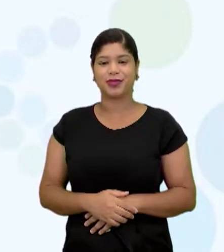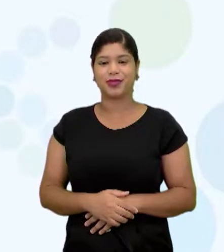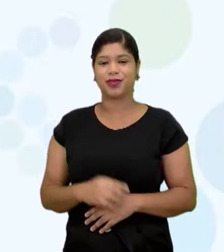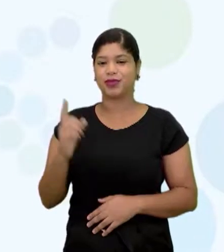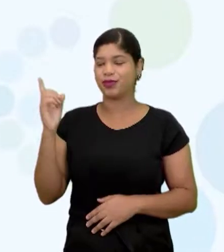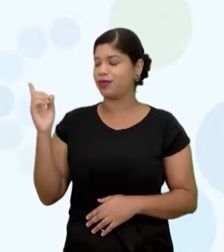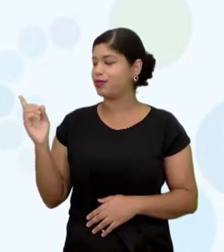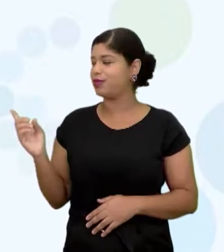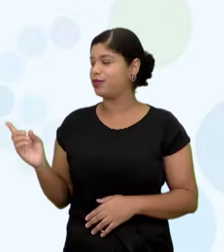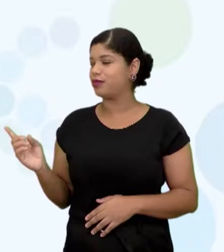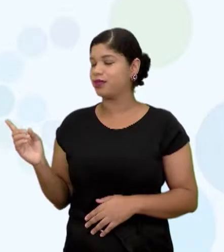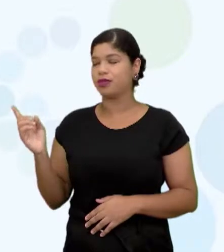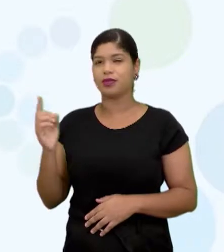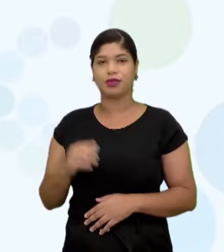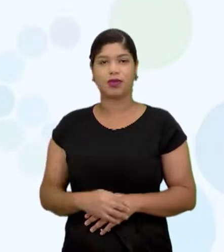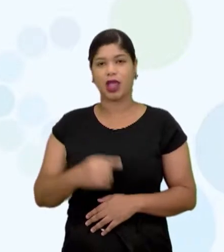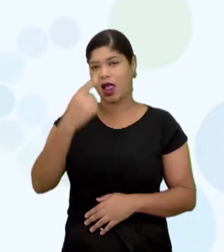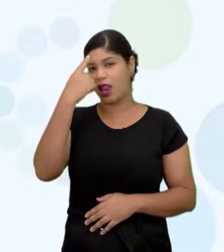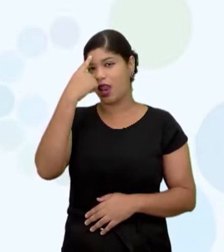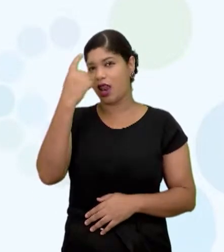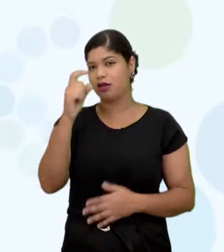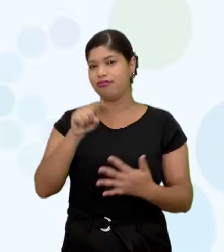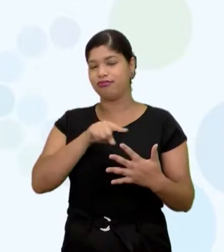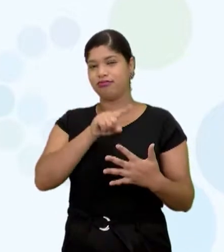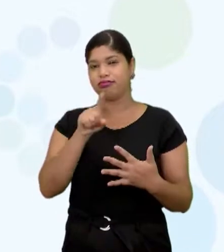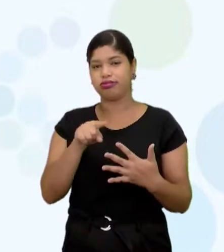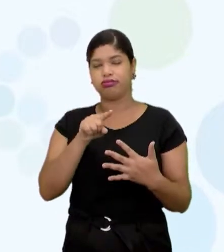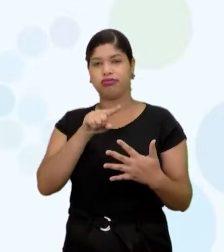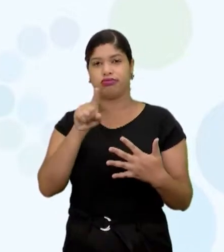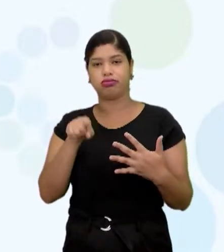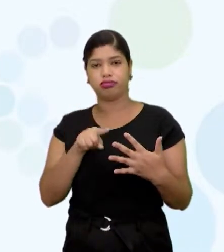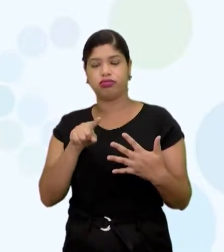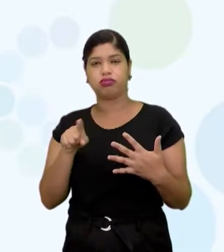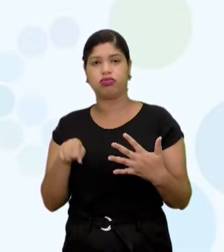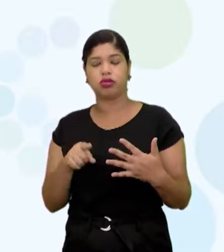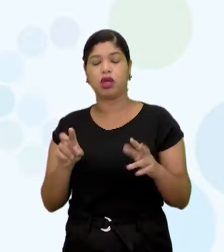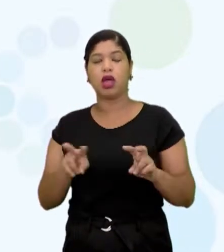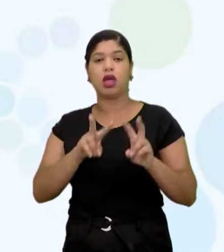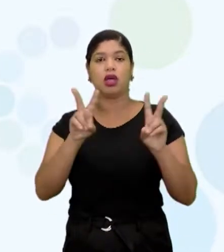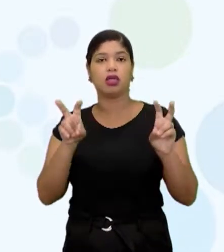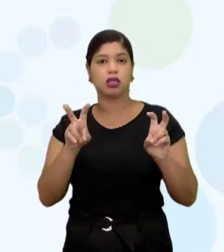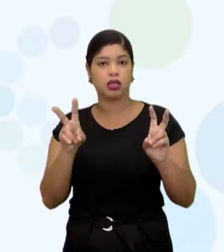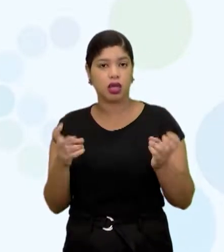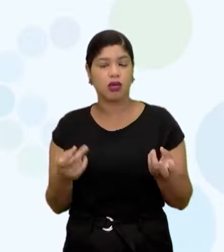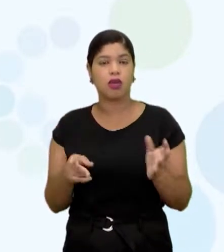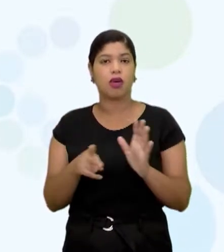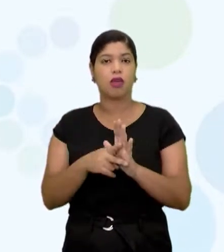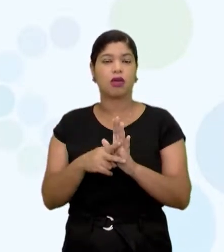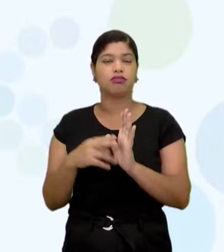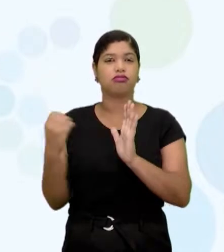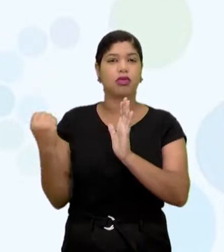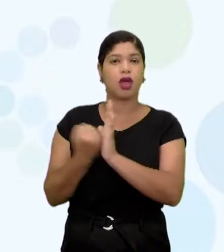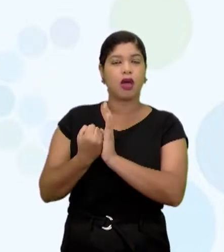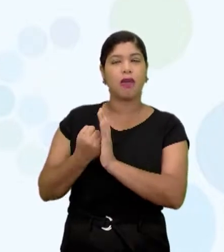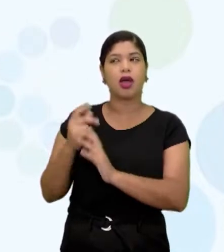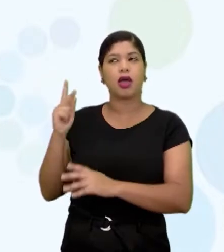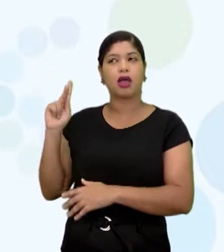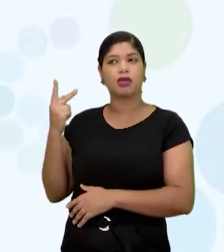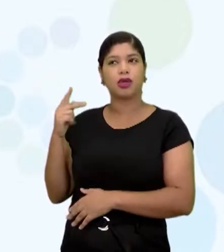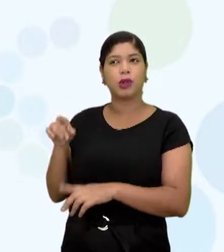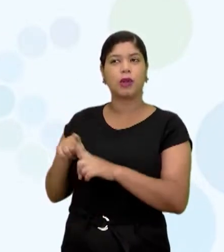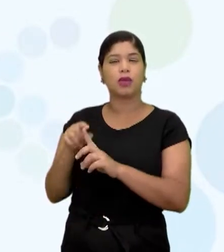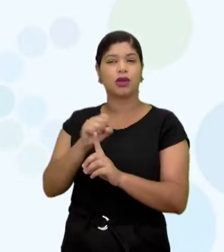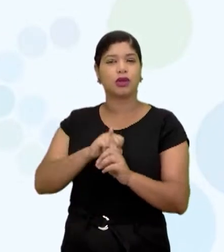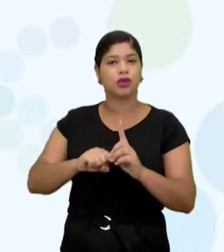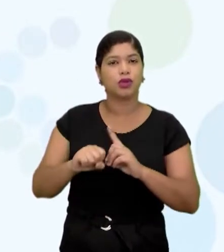levantar e testar hipóteses sobre temas e processos de natureza histórica social